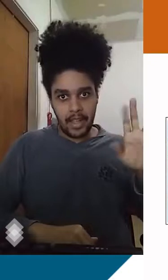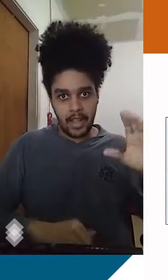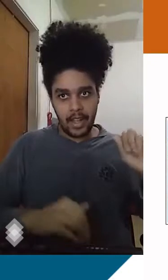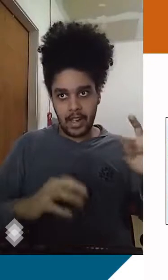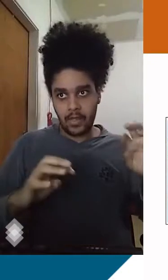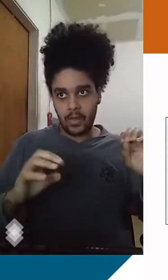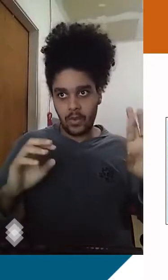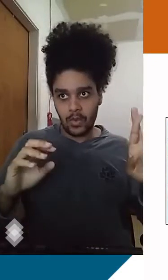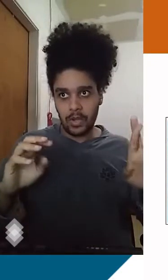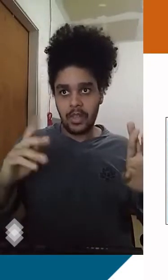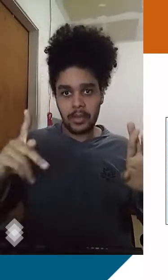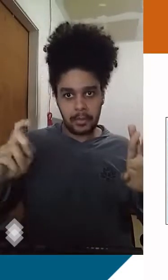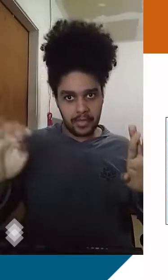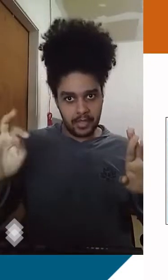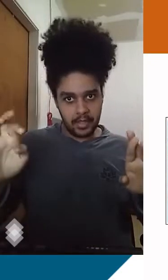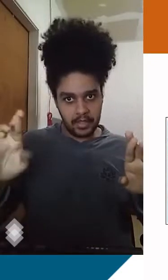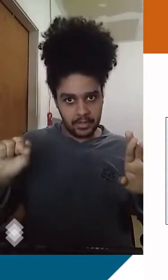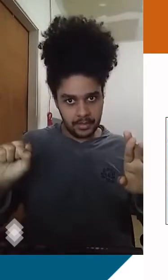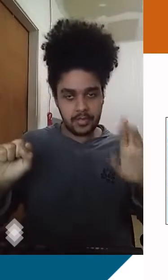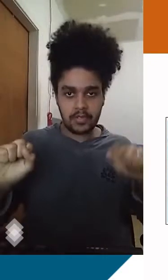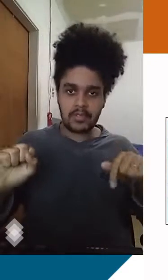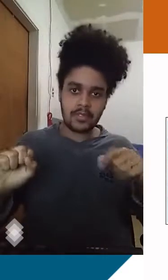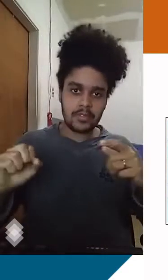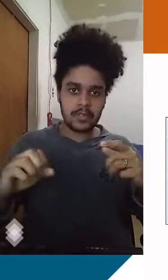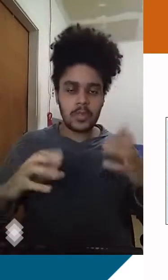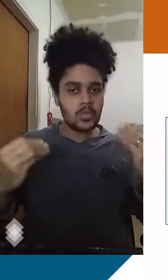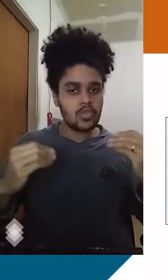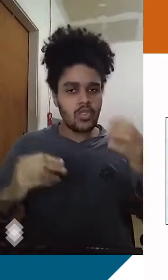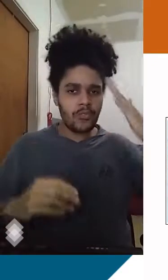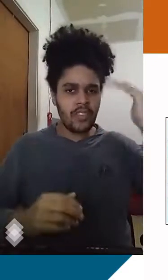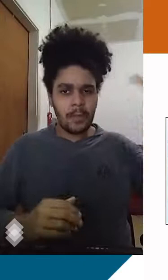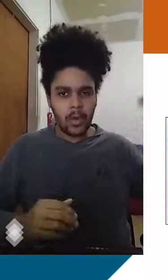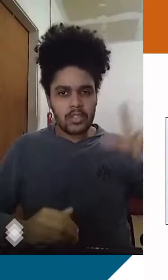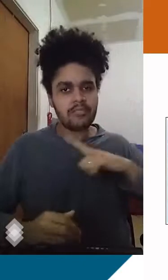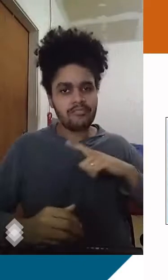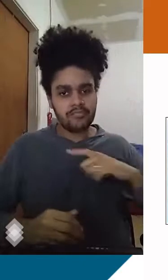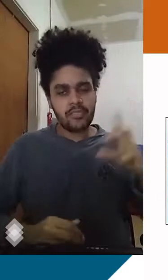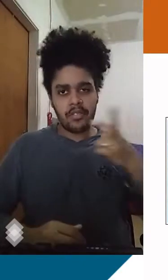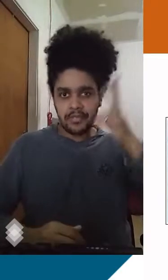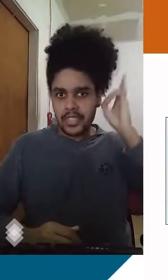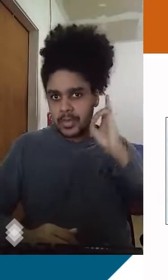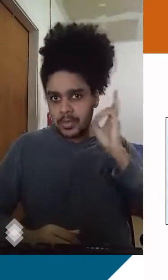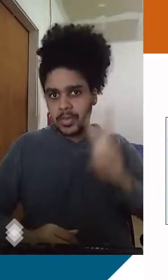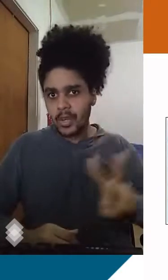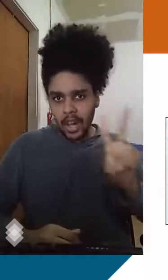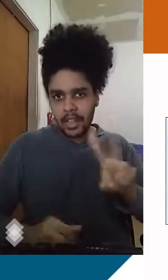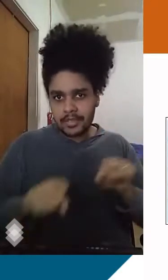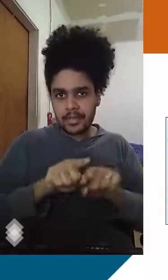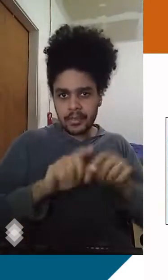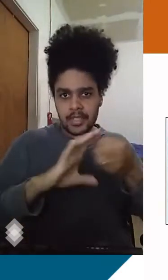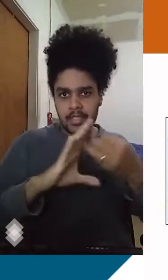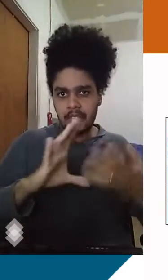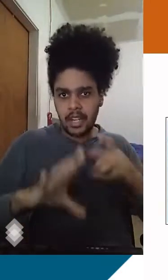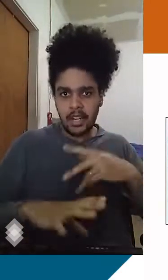a projeção de Mercator e a projeção de Peters, que são, assim, relativamente bem famosas, às vezes caem em vestibular as características